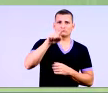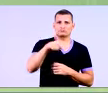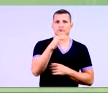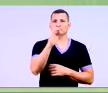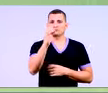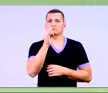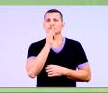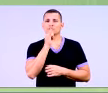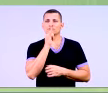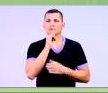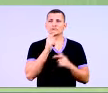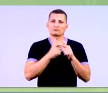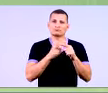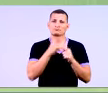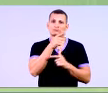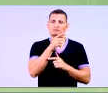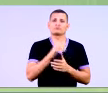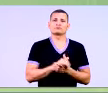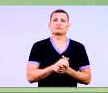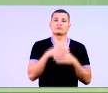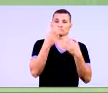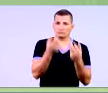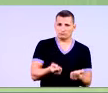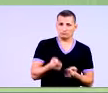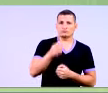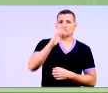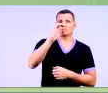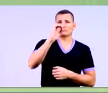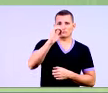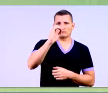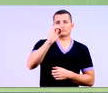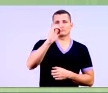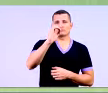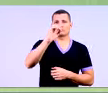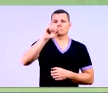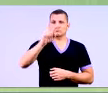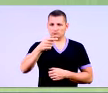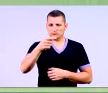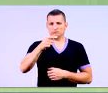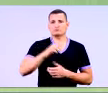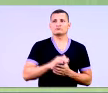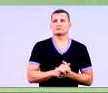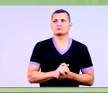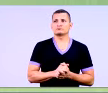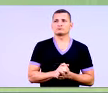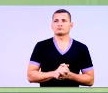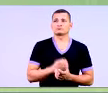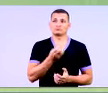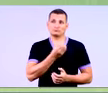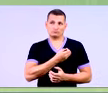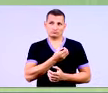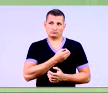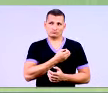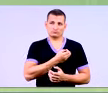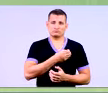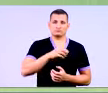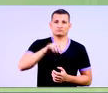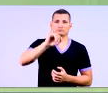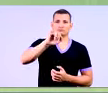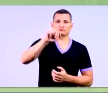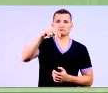por exemplo porque ele considera as casas decimais número inteiro ele